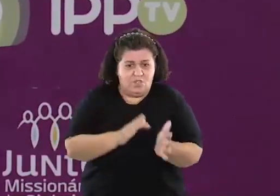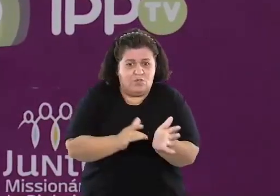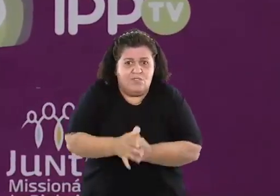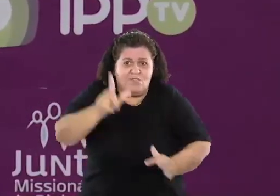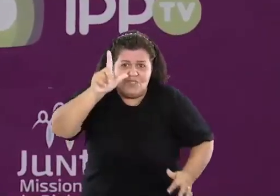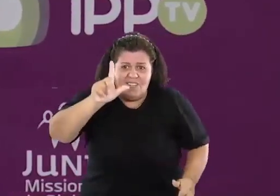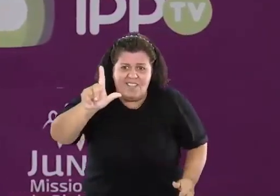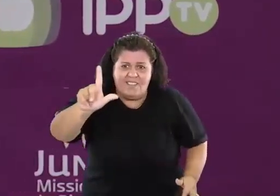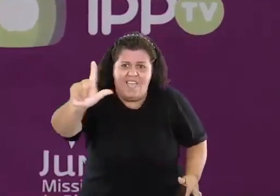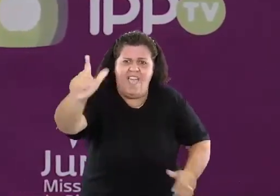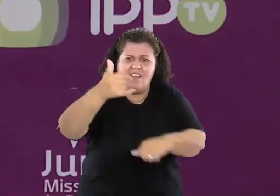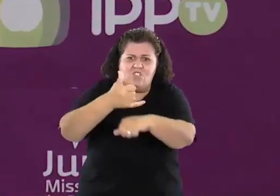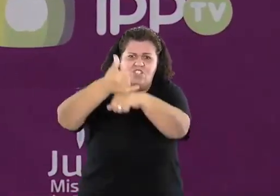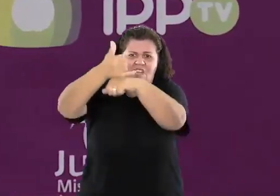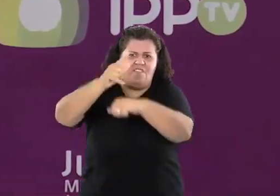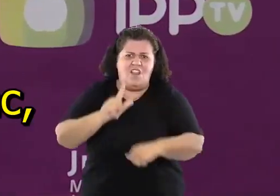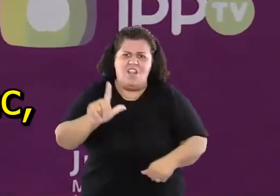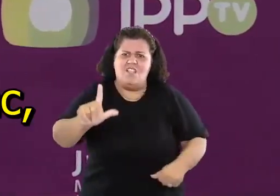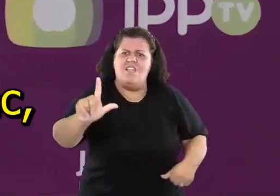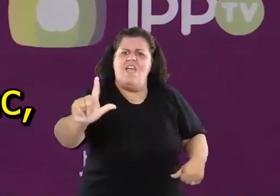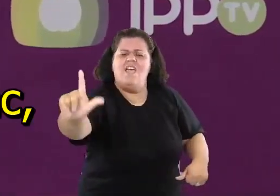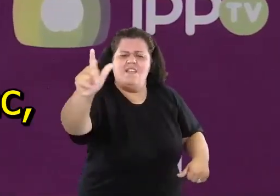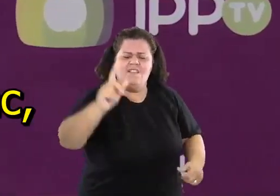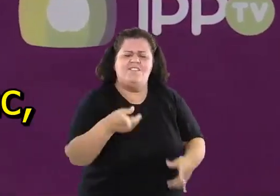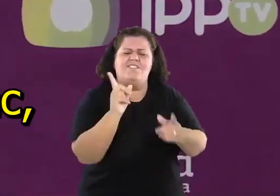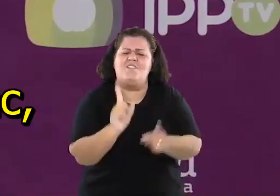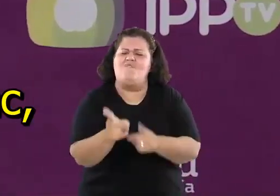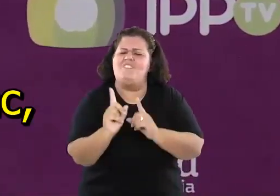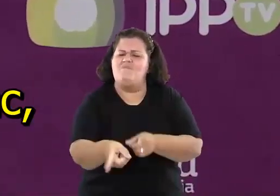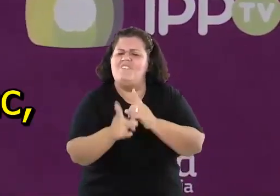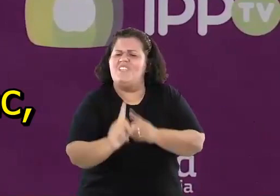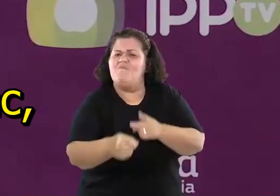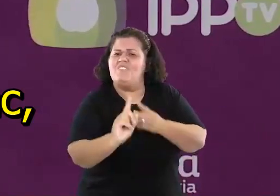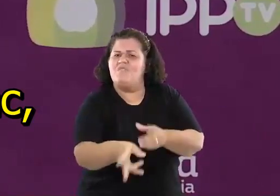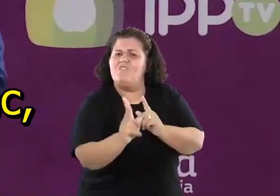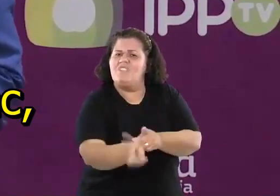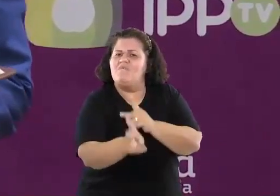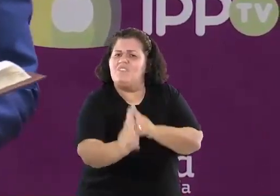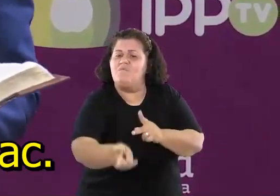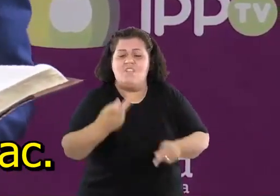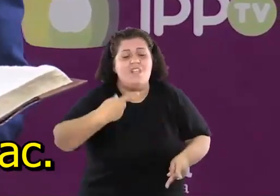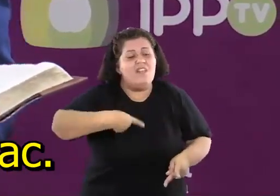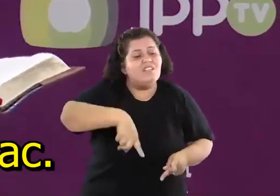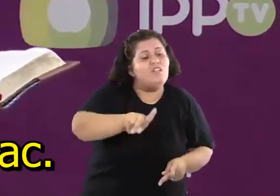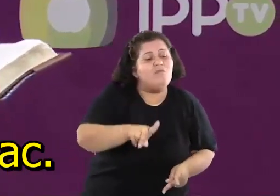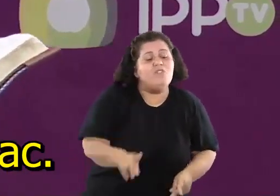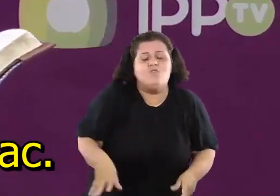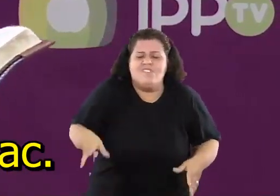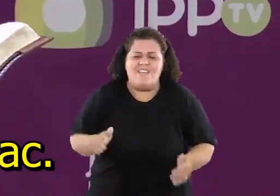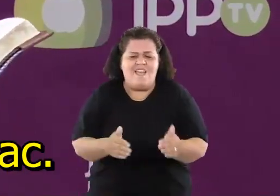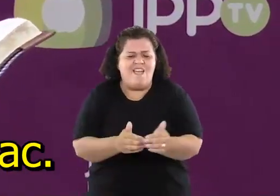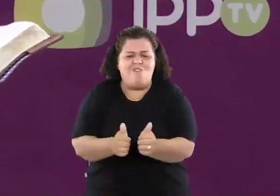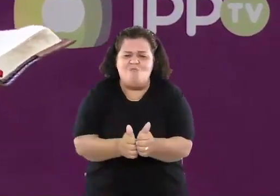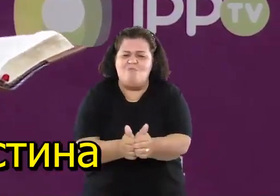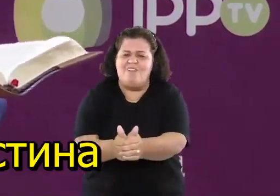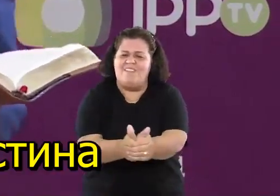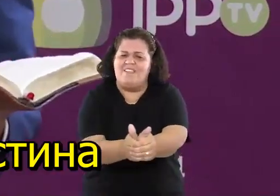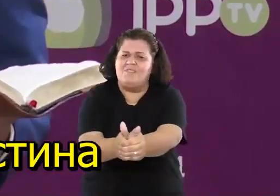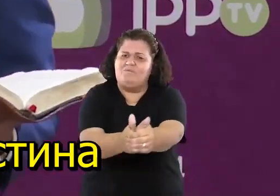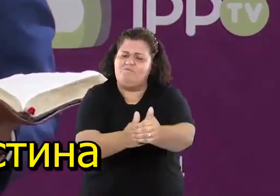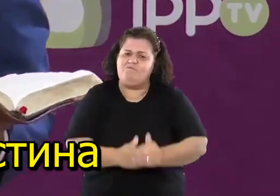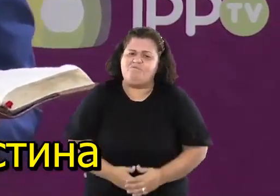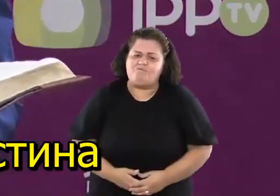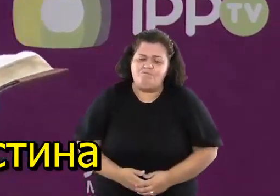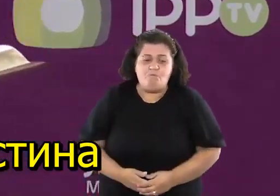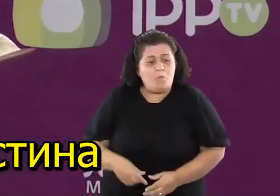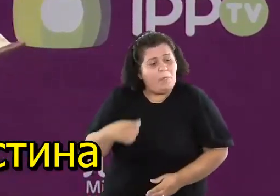frente. Ele sempre está conosco, Ele sempre nos lidera, Ele sempre nos guia, Ele sempre nos acompanha. Mas,